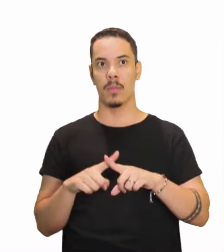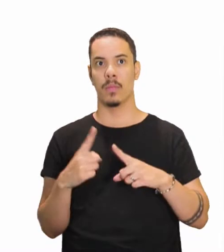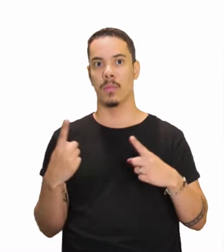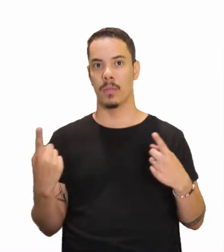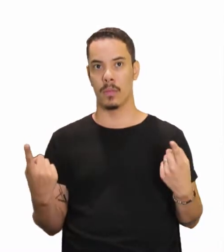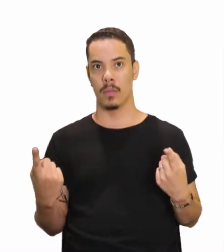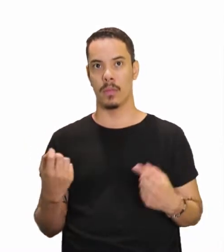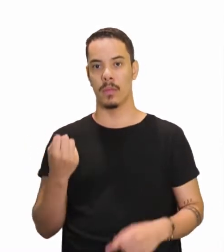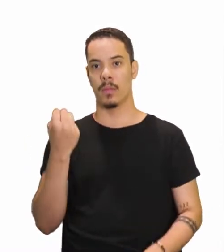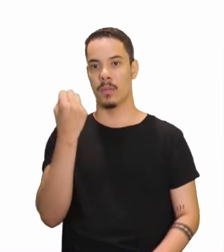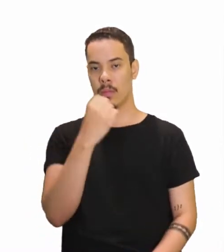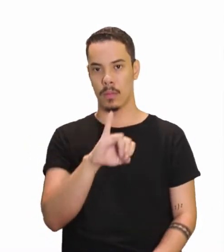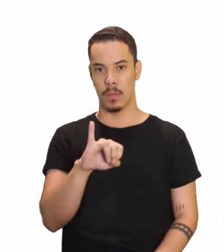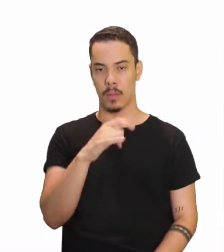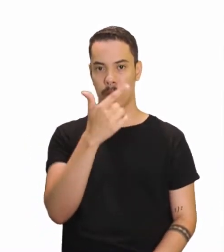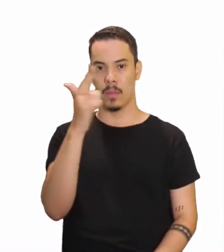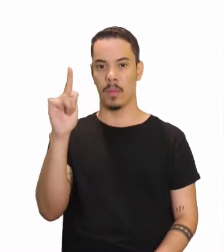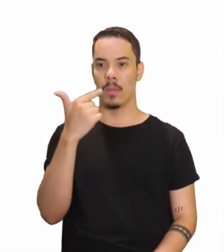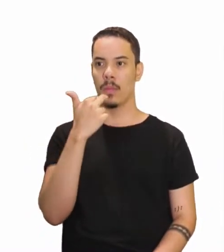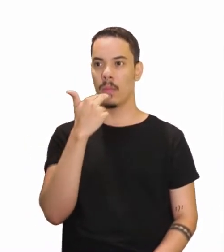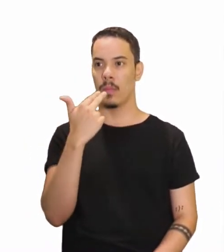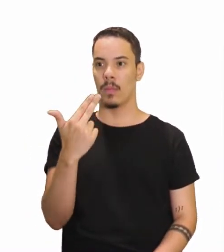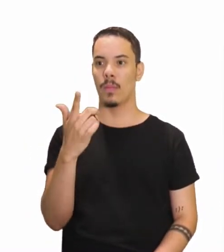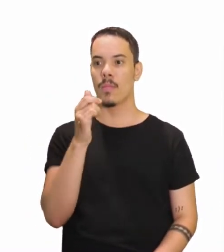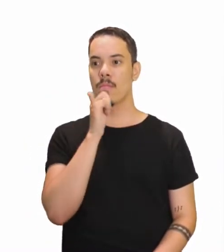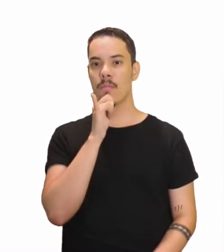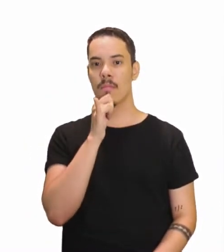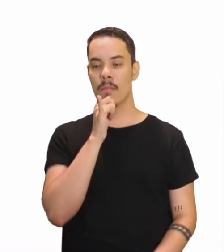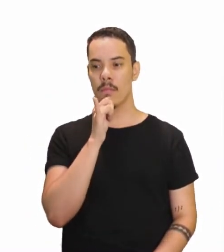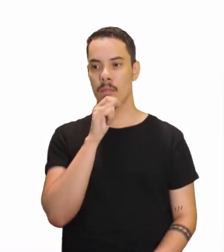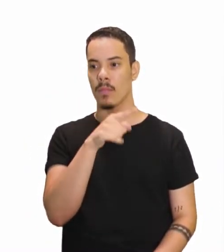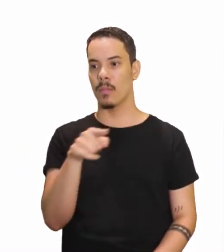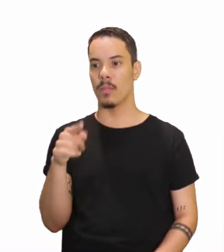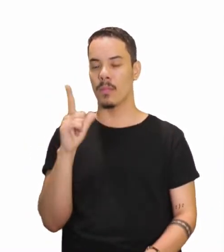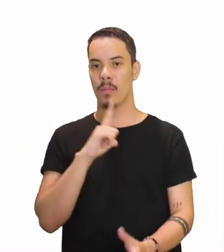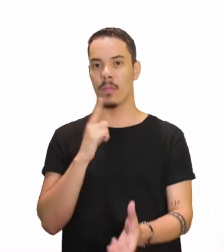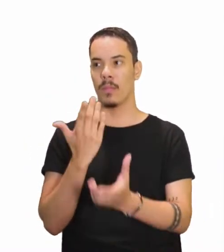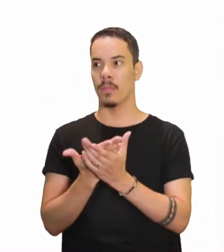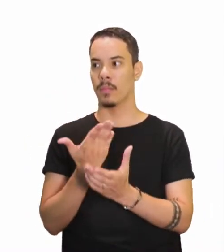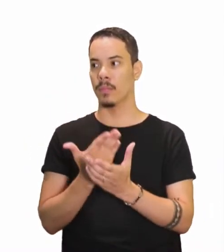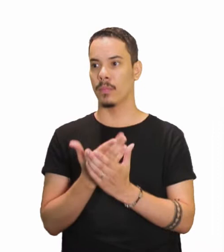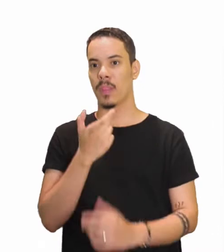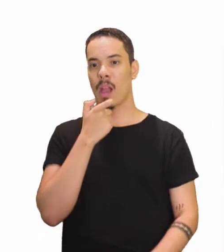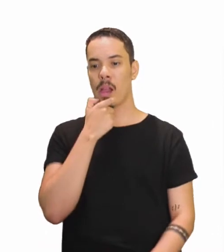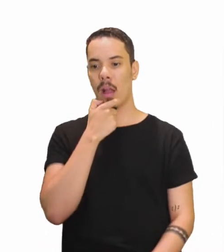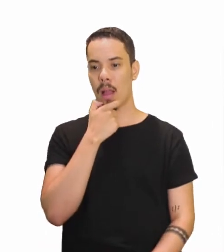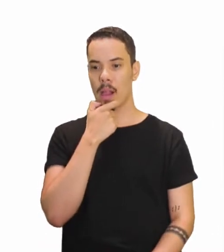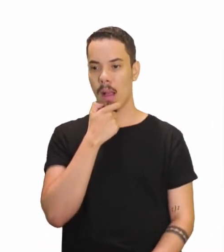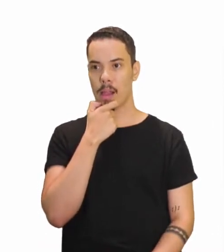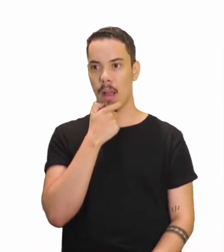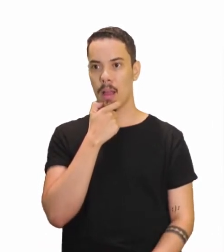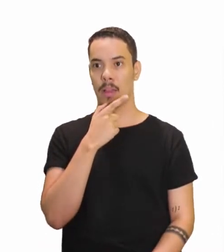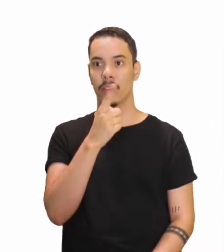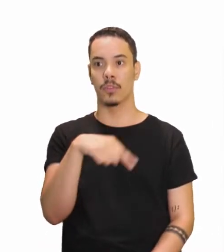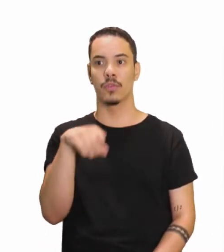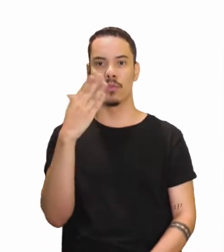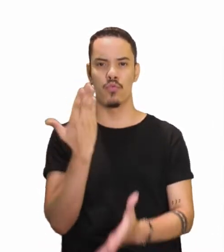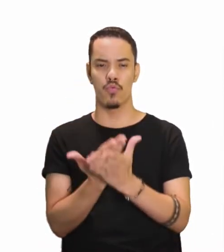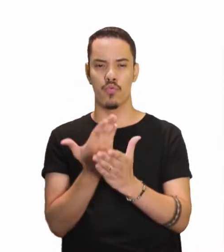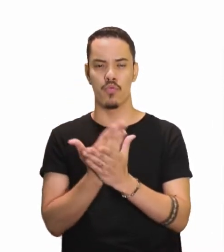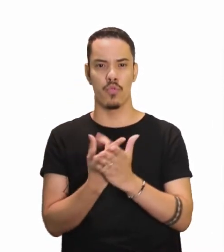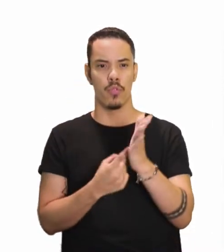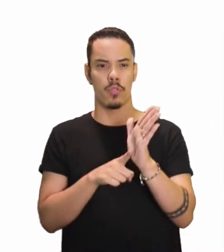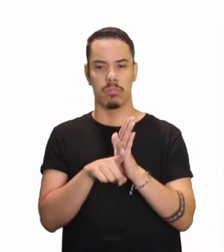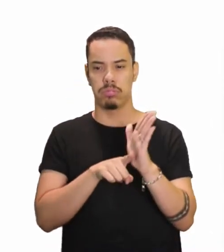for outra língua, por exemplo, você tem aí aula de língua inglesa. Quando você está estudando lá na língua